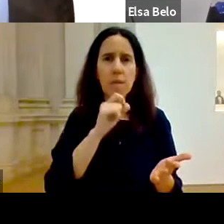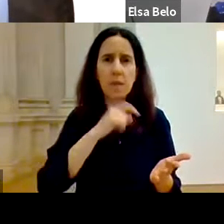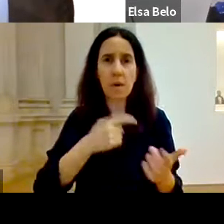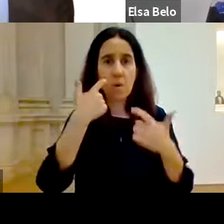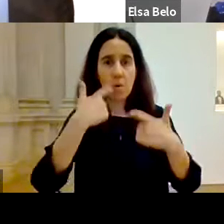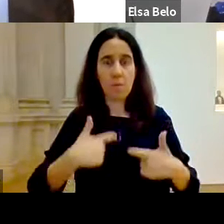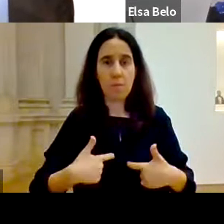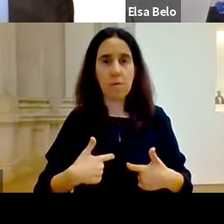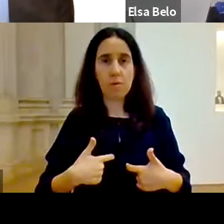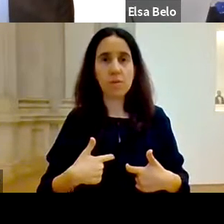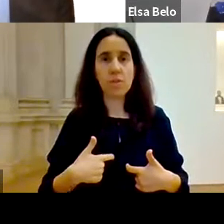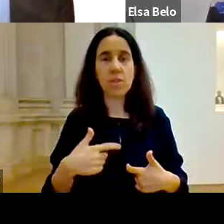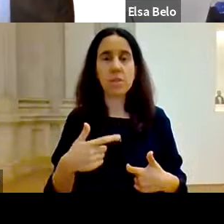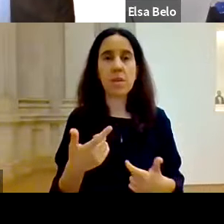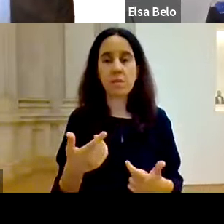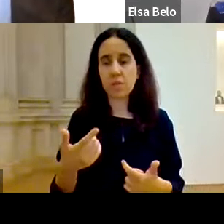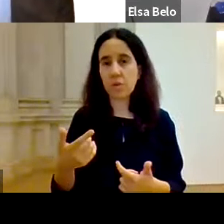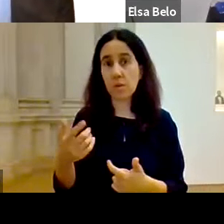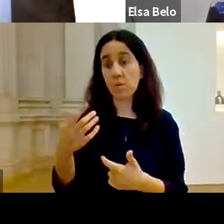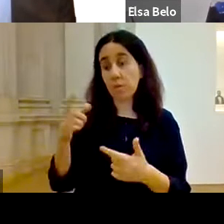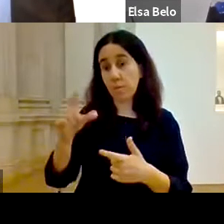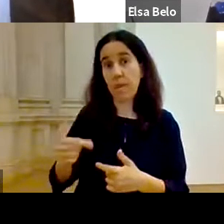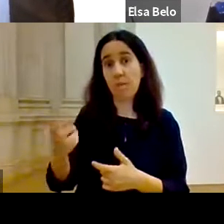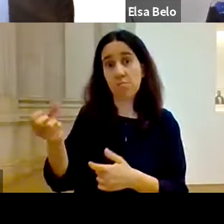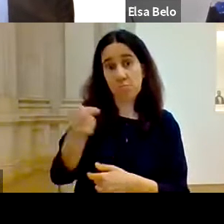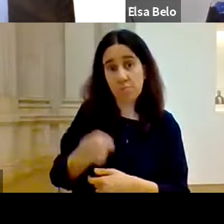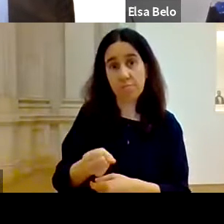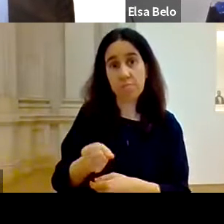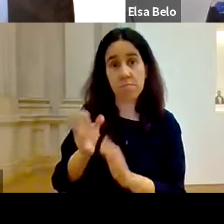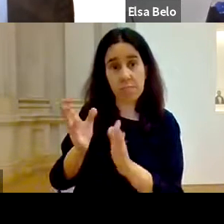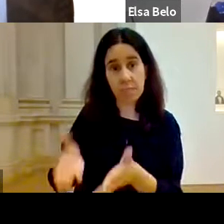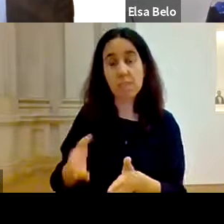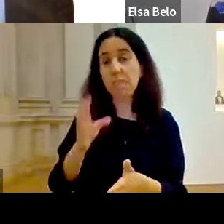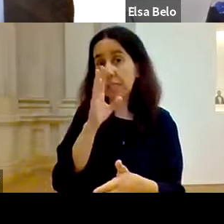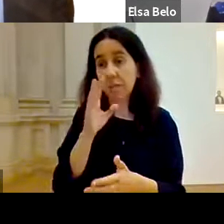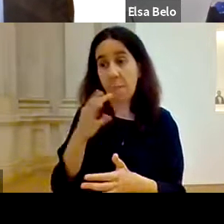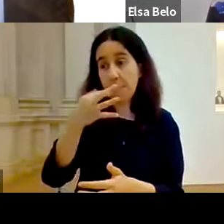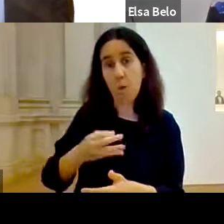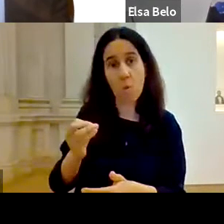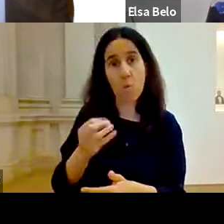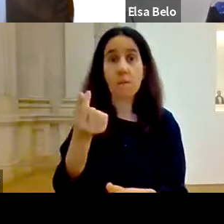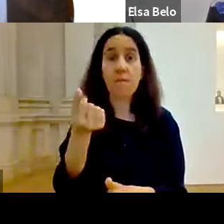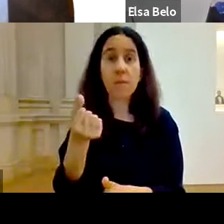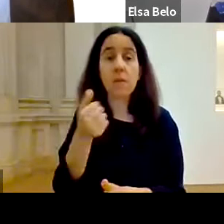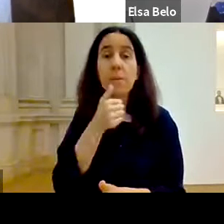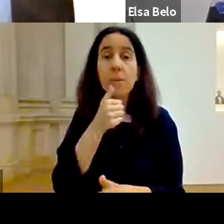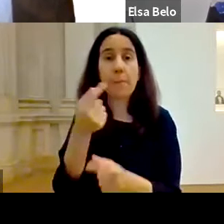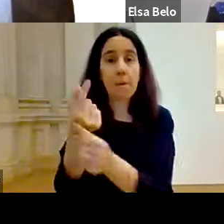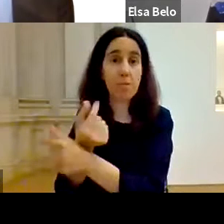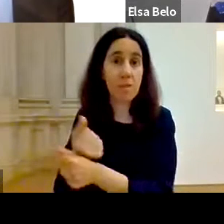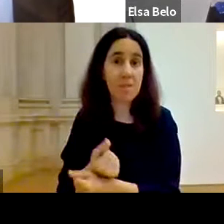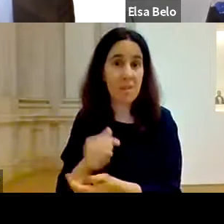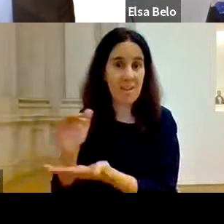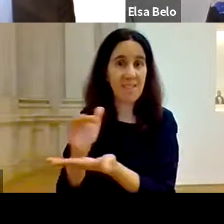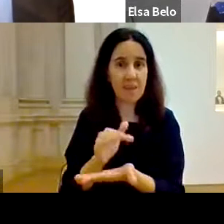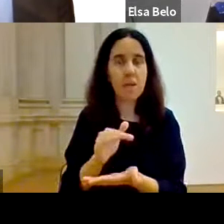também de capacidade de recursos físicos e às vezes, se necessários, se não existirem todos, os financeiros para os poder providenciar. Portanto, estas